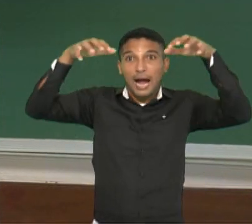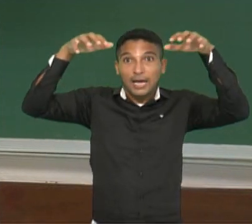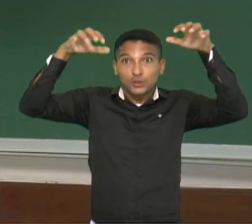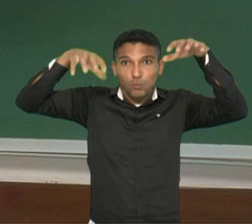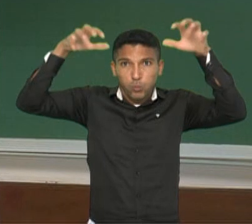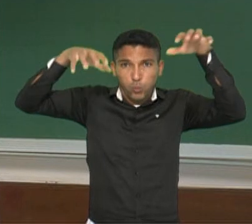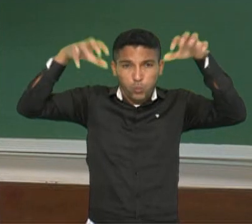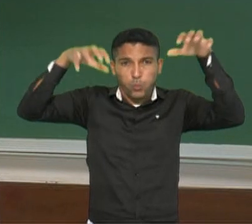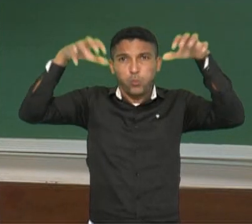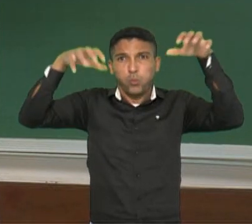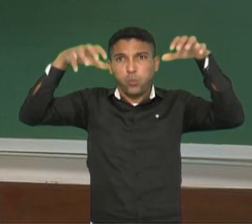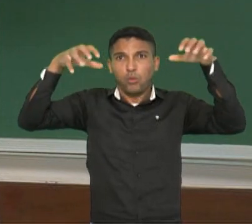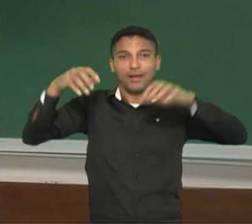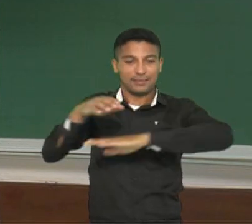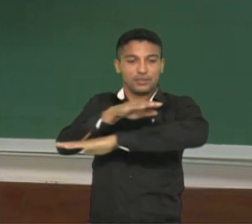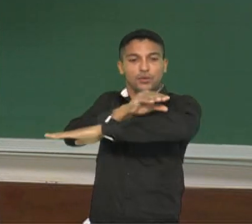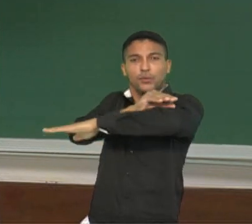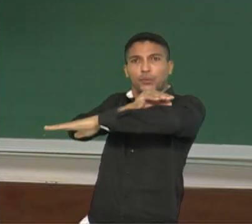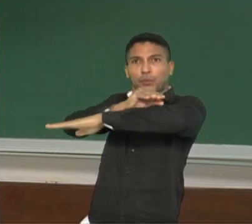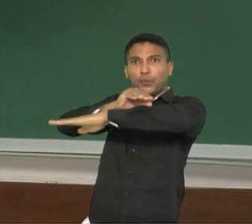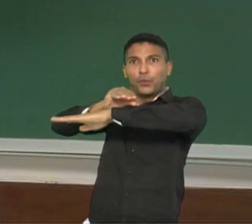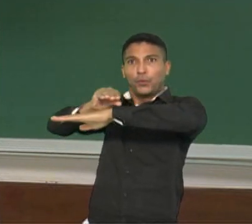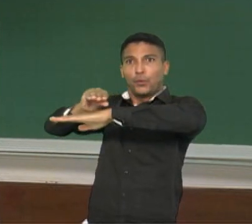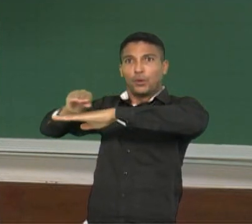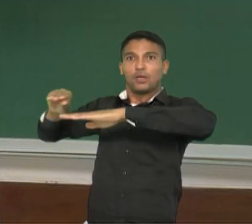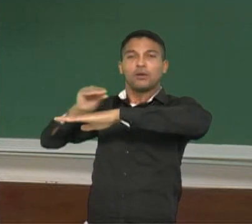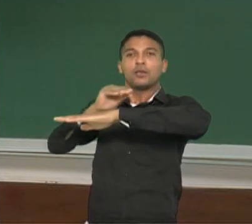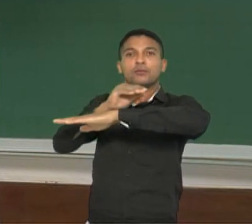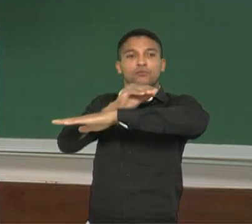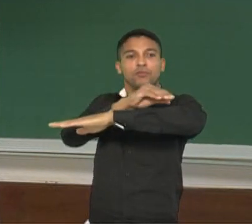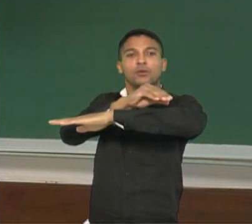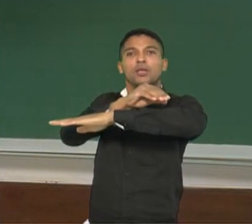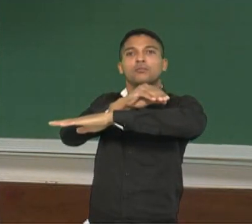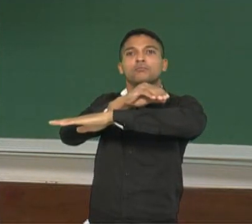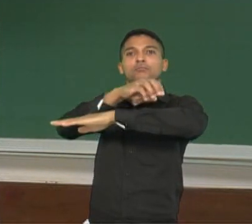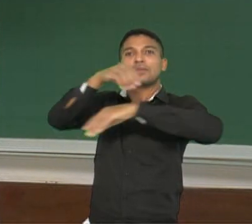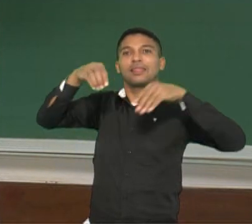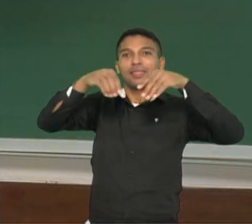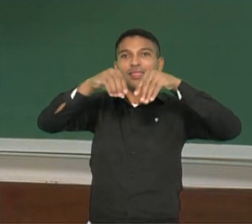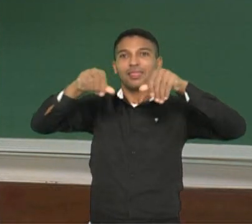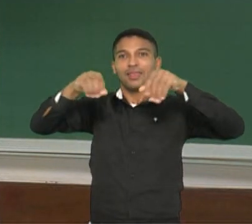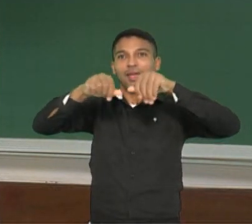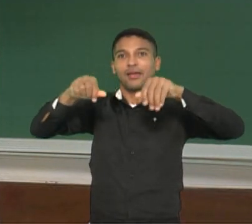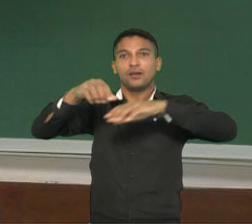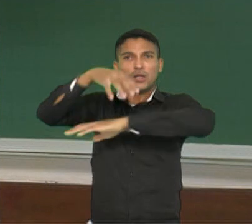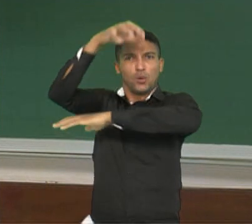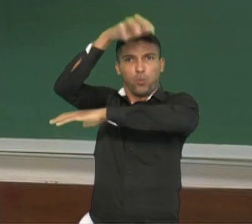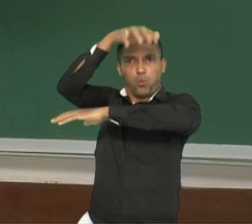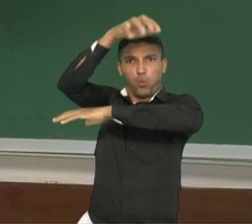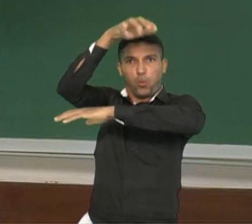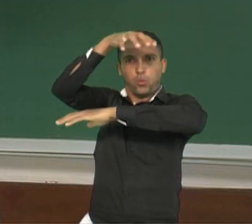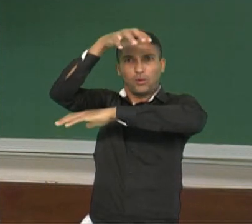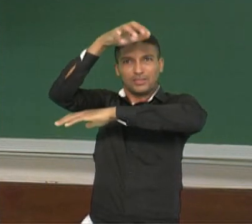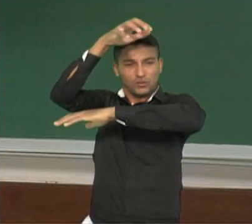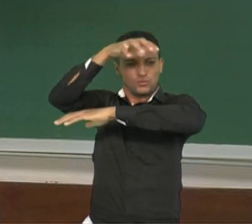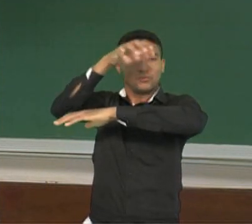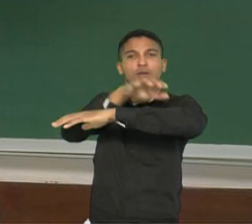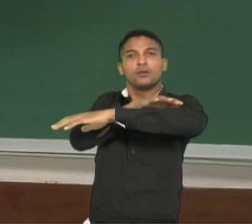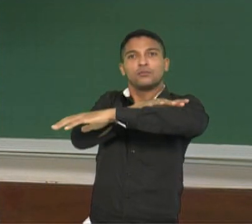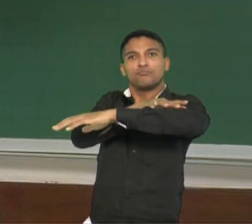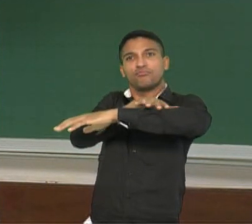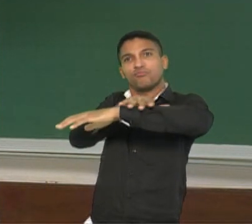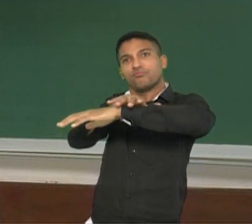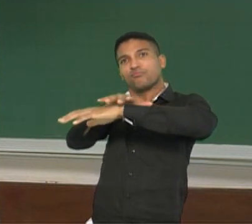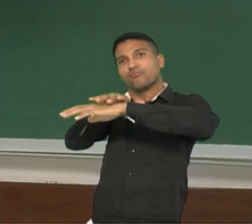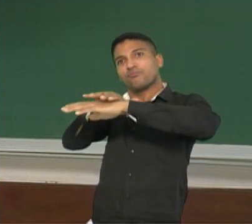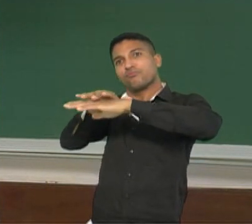esses sedimentos de uma área mais elevada para as áreas mais baixas. Então a gente vai concluir também que todo esse